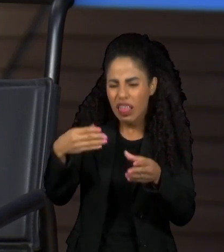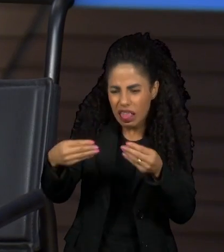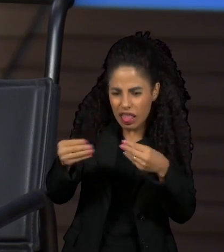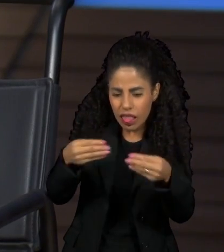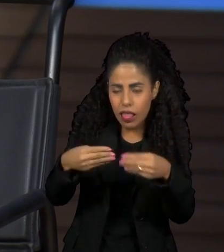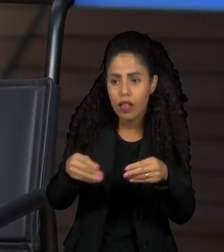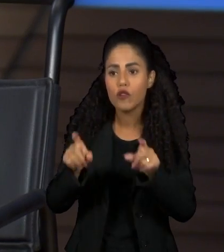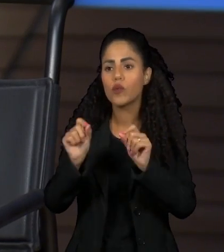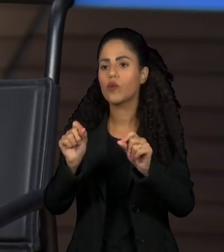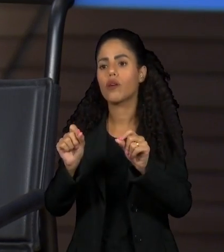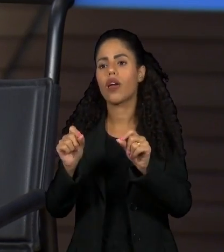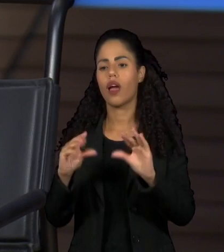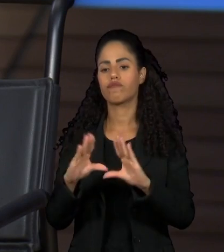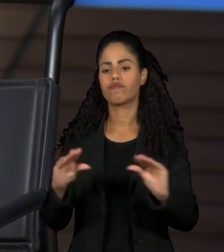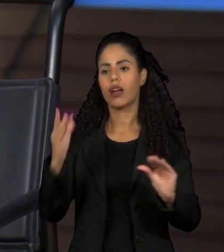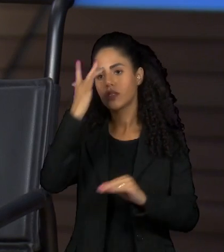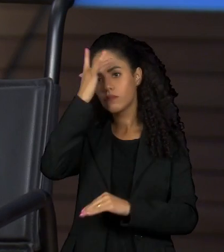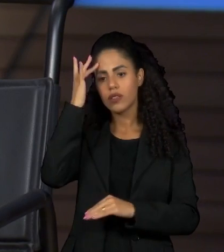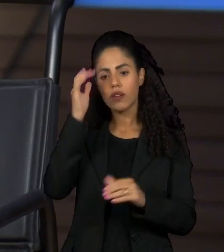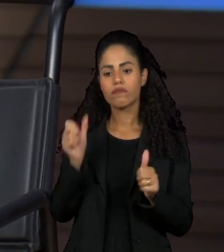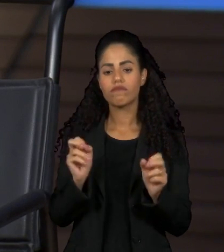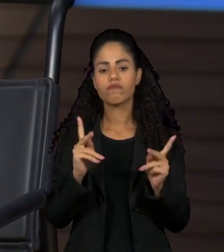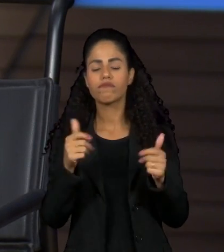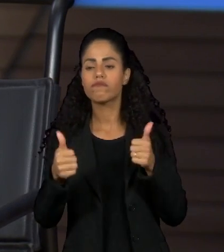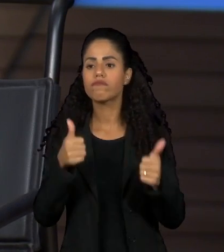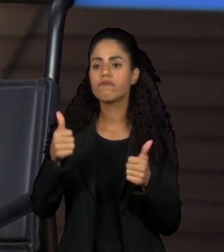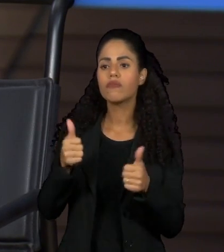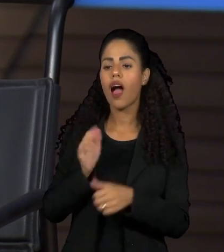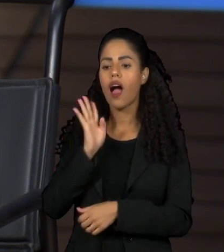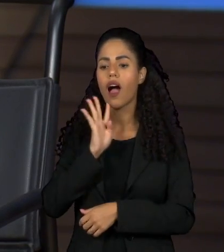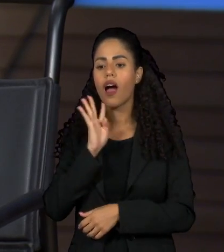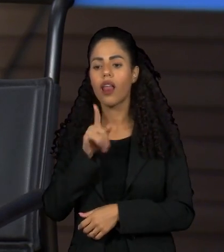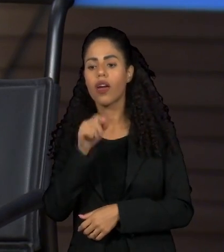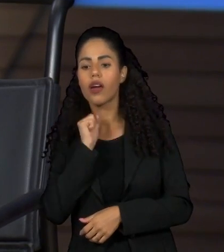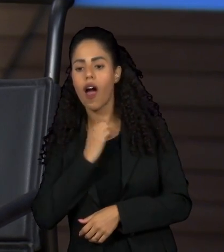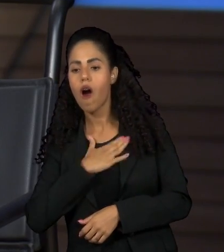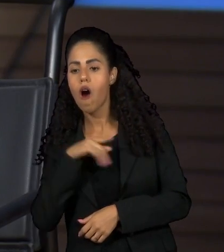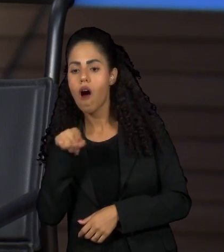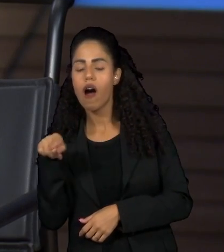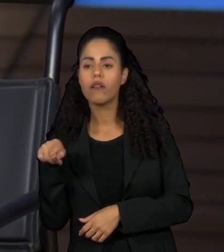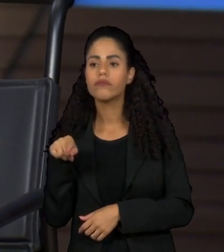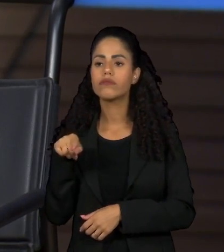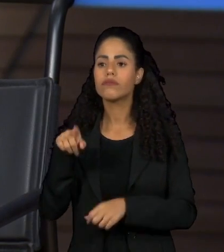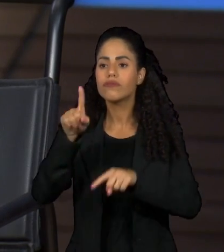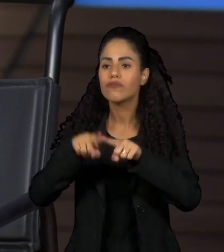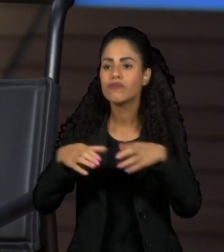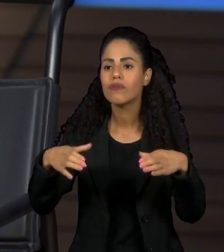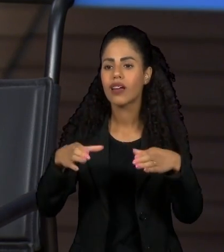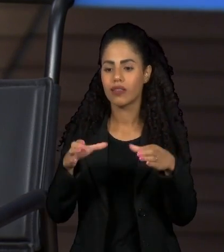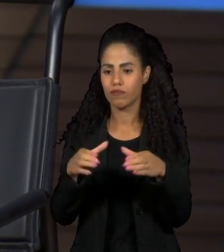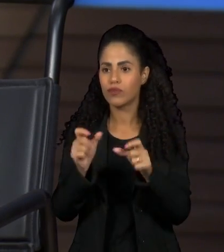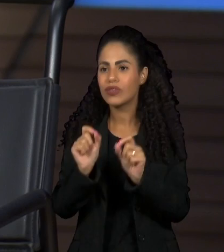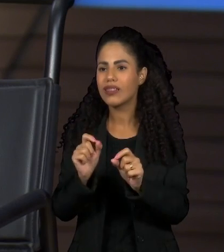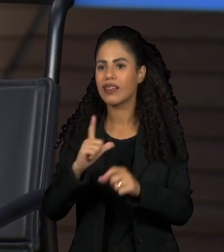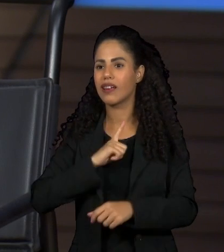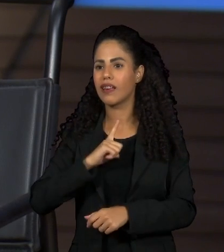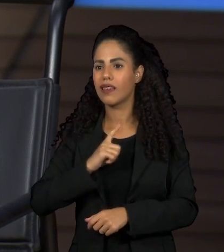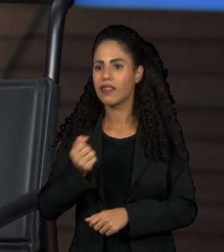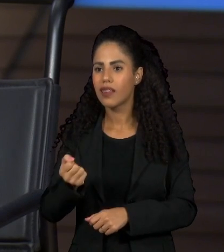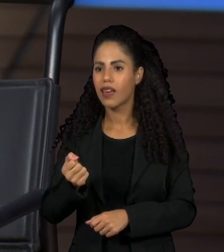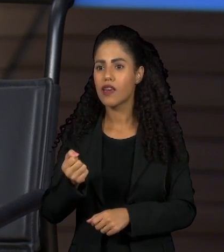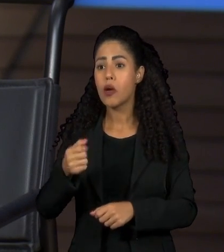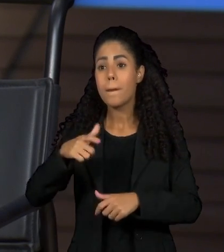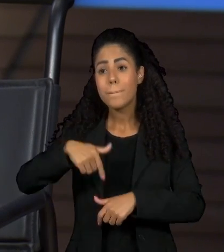muita comodidade para o consumidor, né? E o consumidor ele acaba gostando disso, então essa produção ela aumenta, a gente tem muitos mais itens